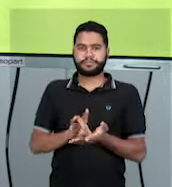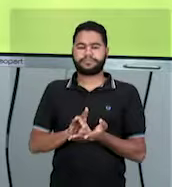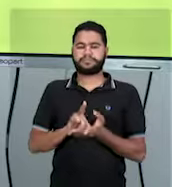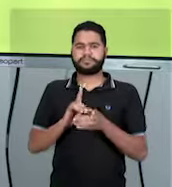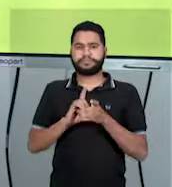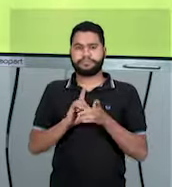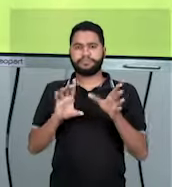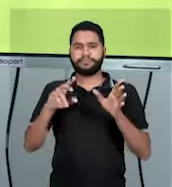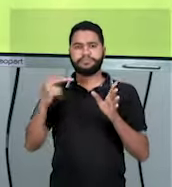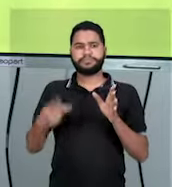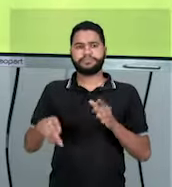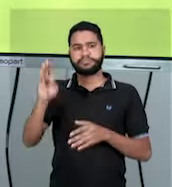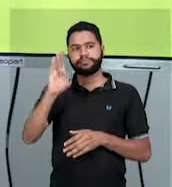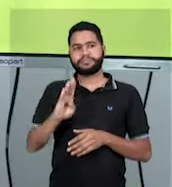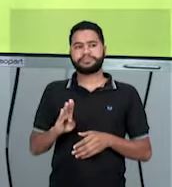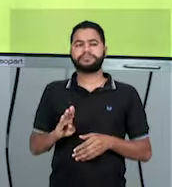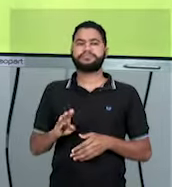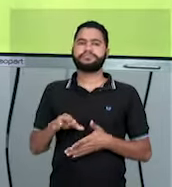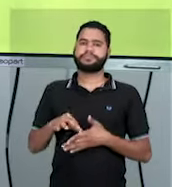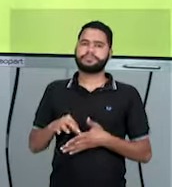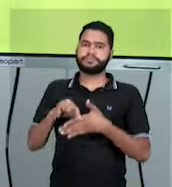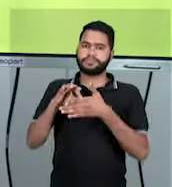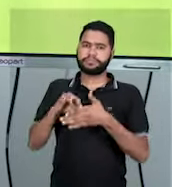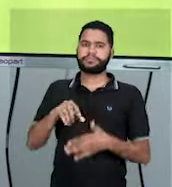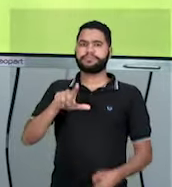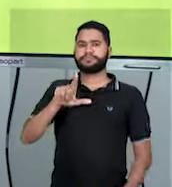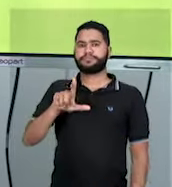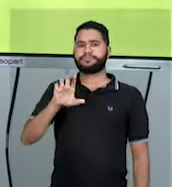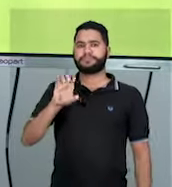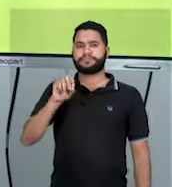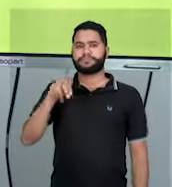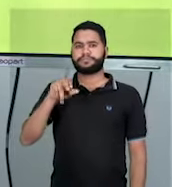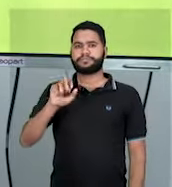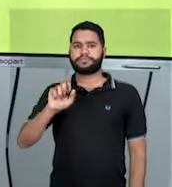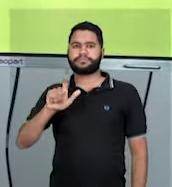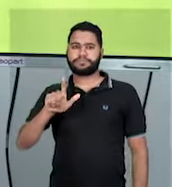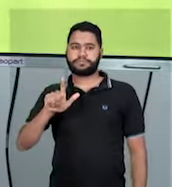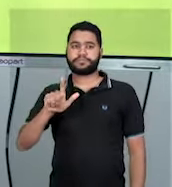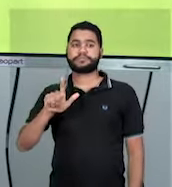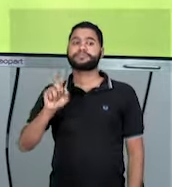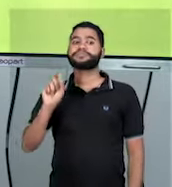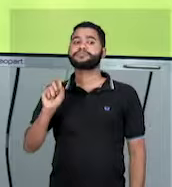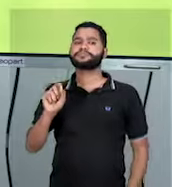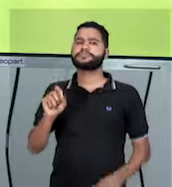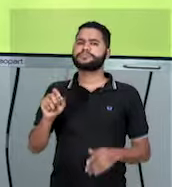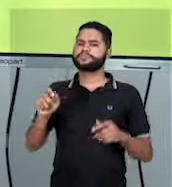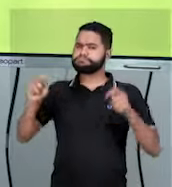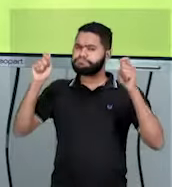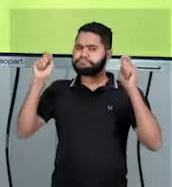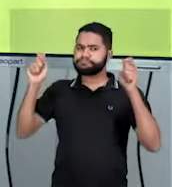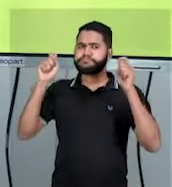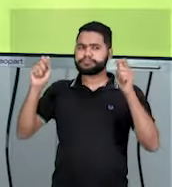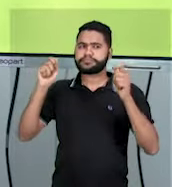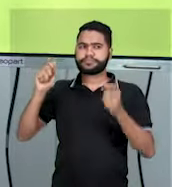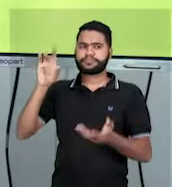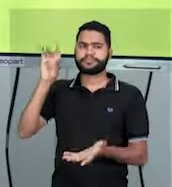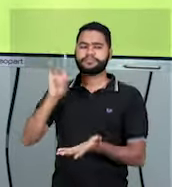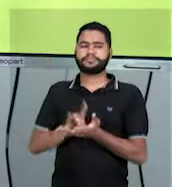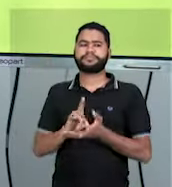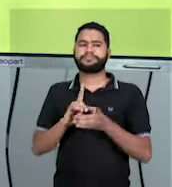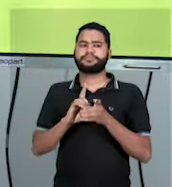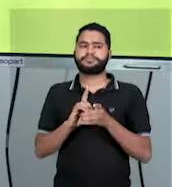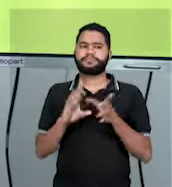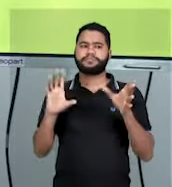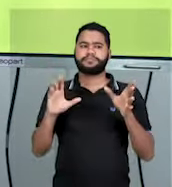no Brasil, liderados na época por Leonel Brizola, vão fazer então a chamada campanha da legalidade